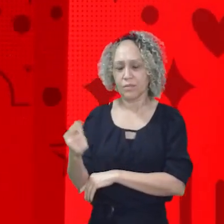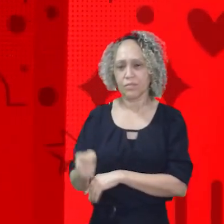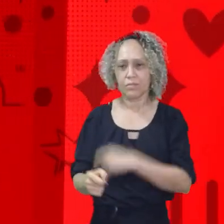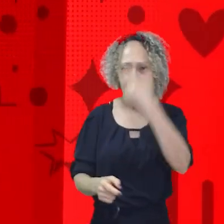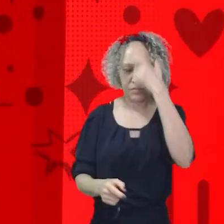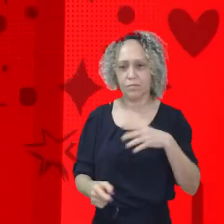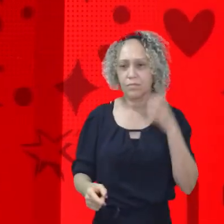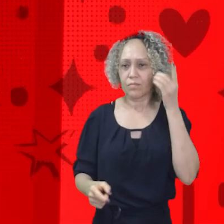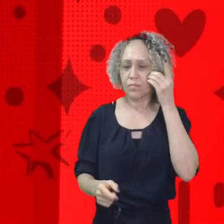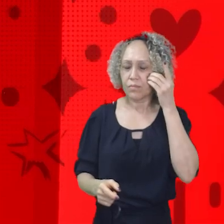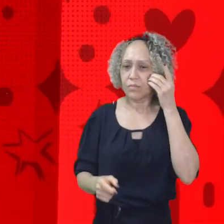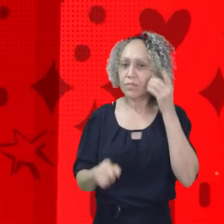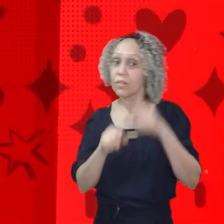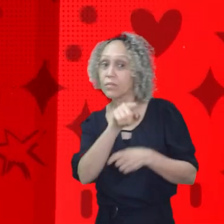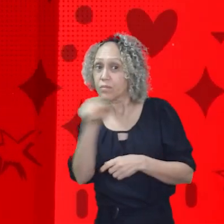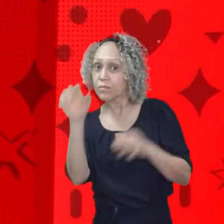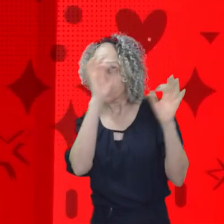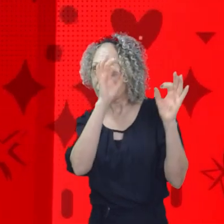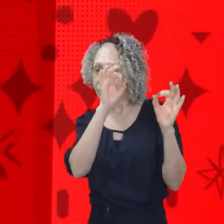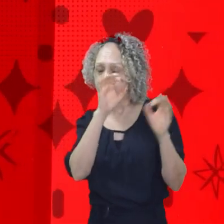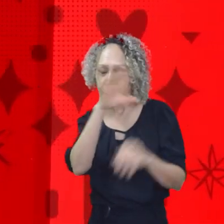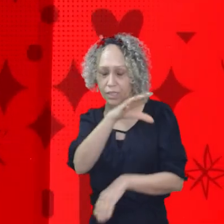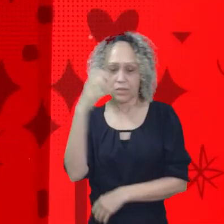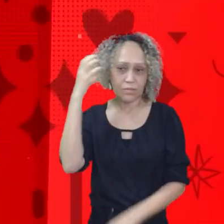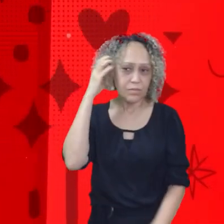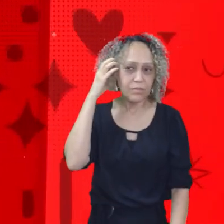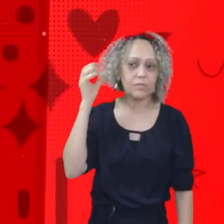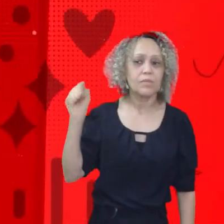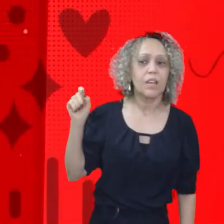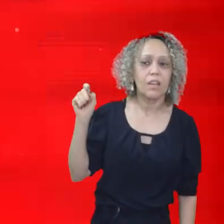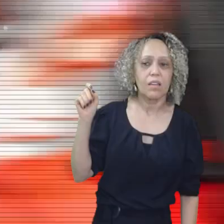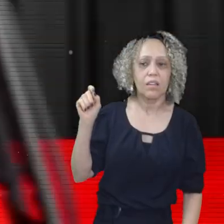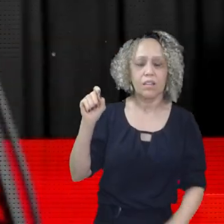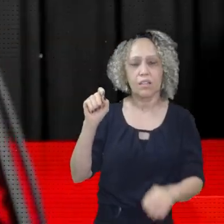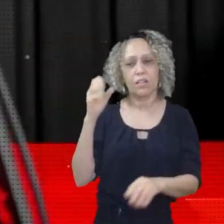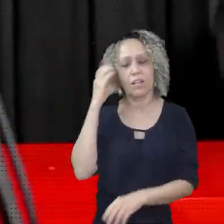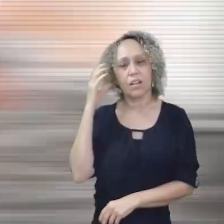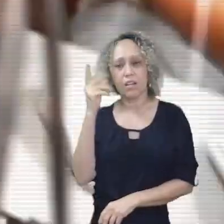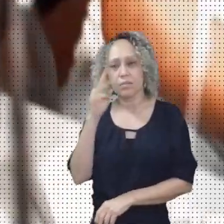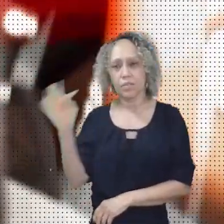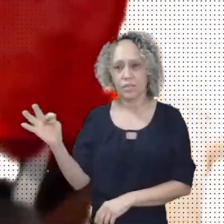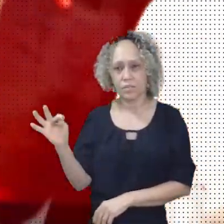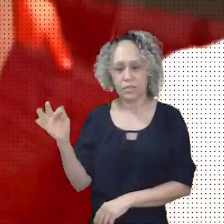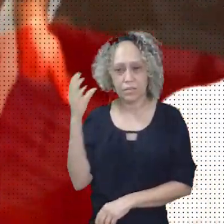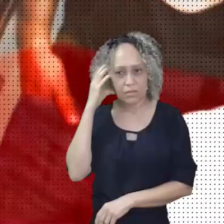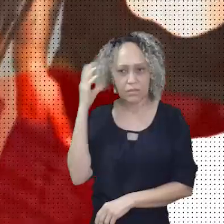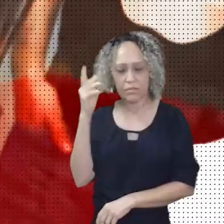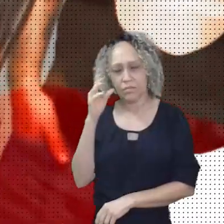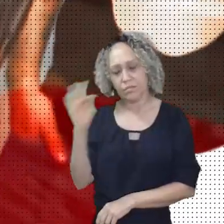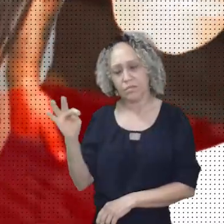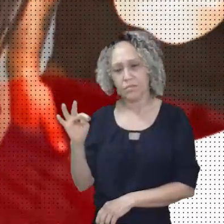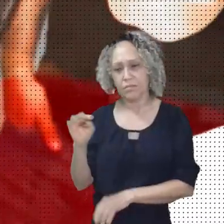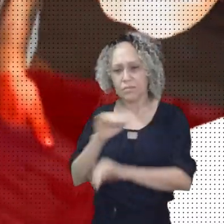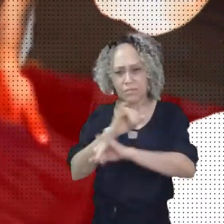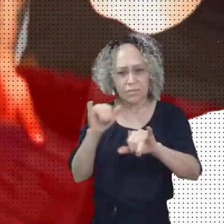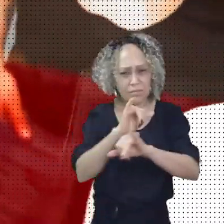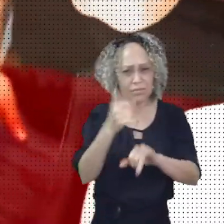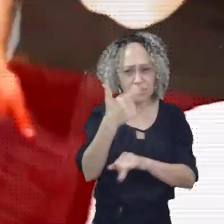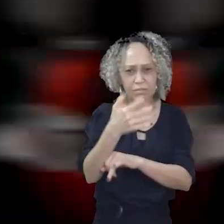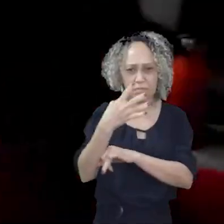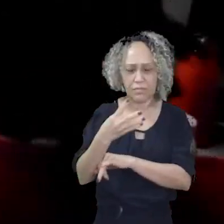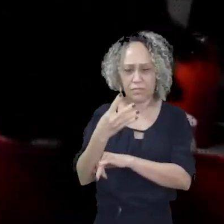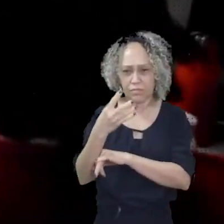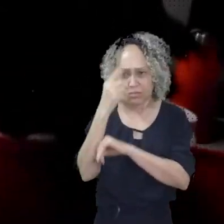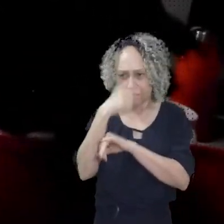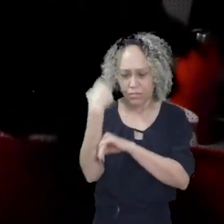Sou Dilma Rousseff e você está sintonizado na Rádio PT. A Rádio PT está no ar 24 horas, trazendo